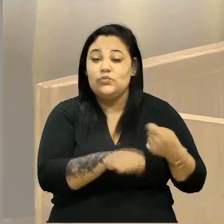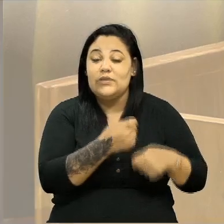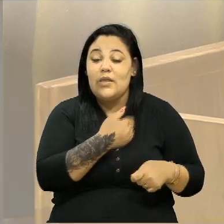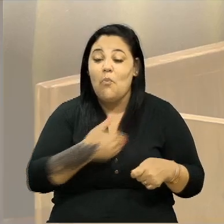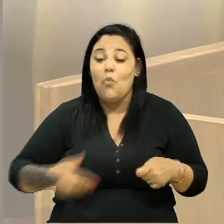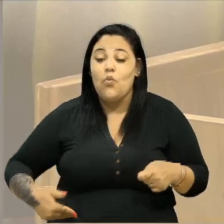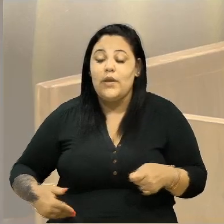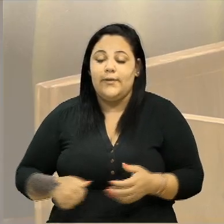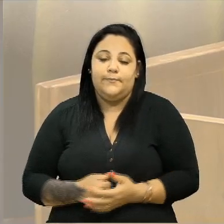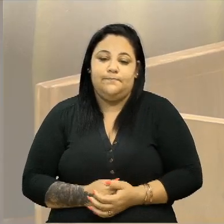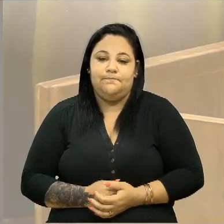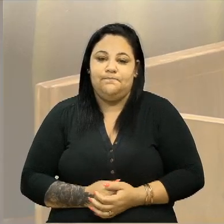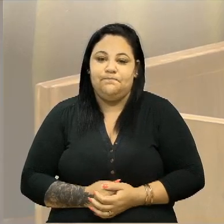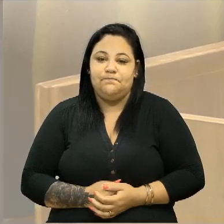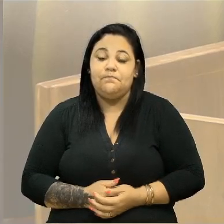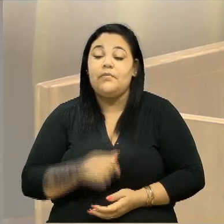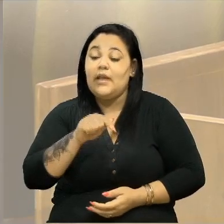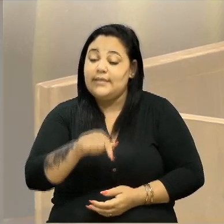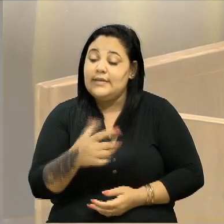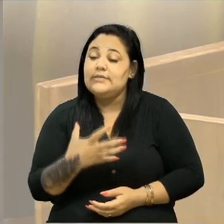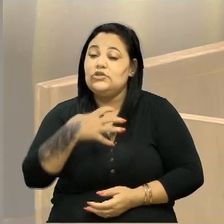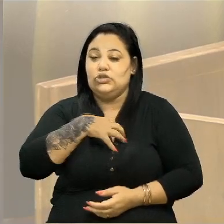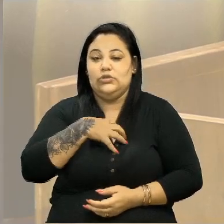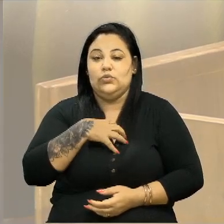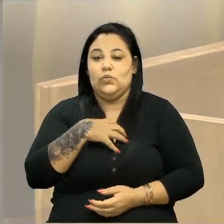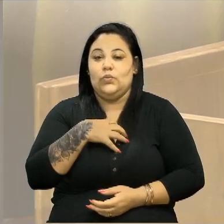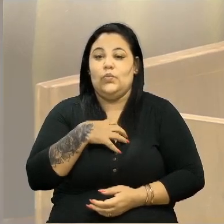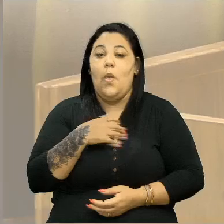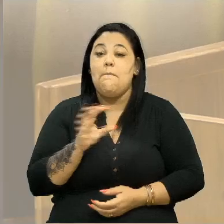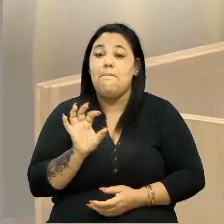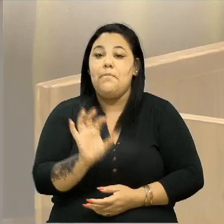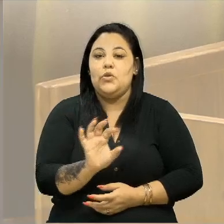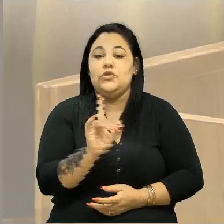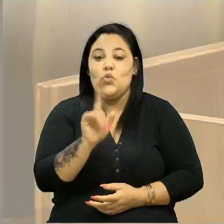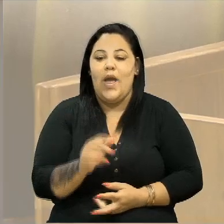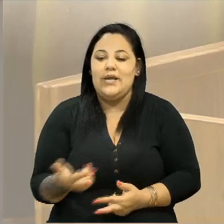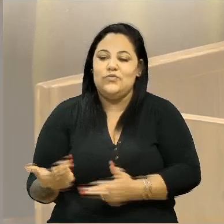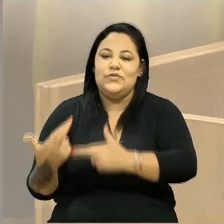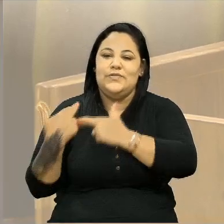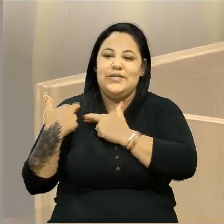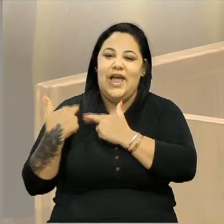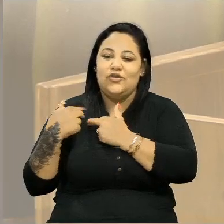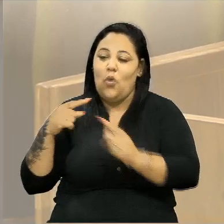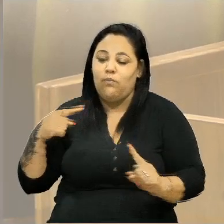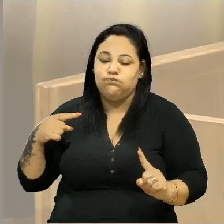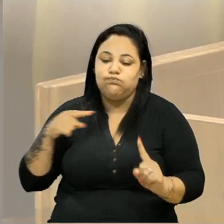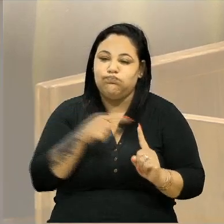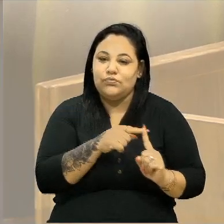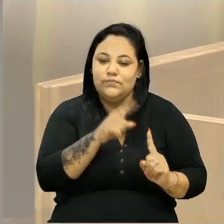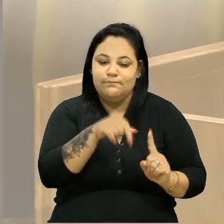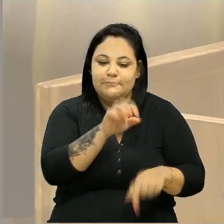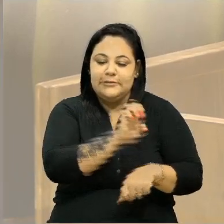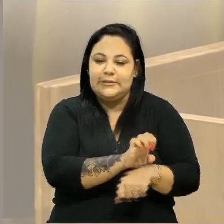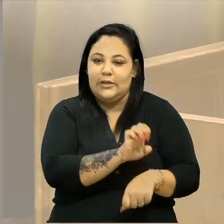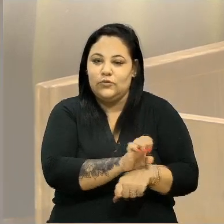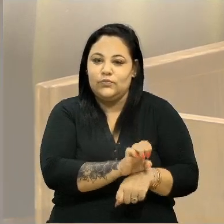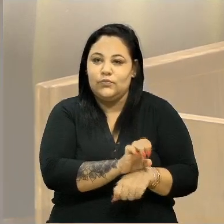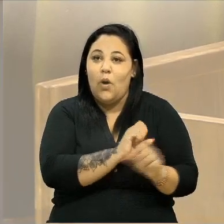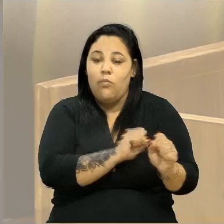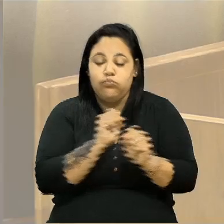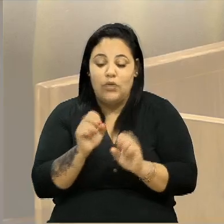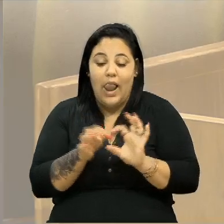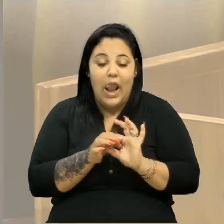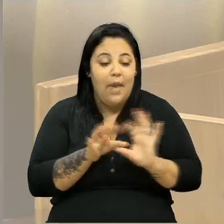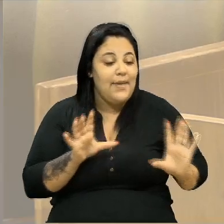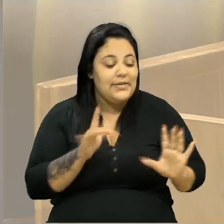pública. Dessa forma, é responsabilidade objetiva do Estado, podendo ser sua autorização de